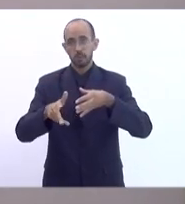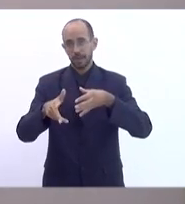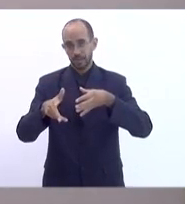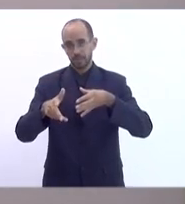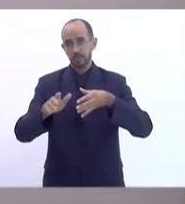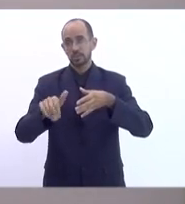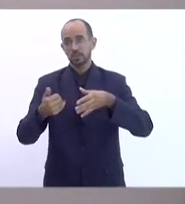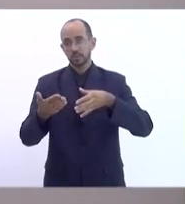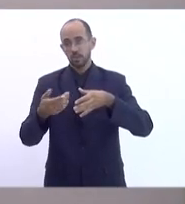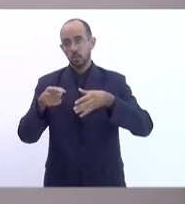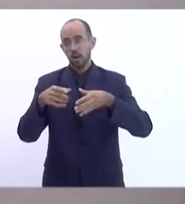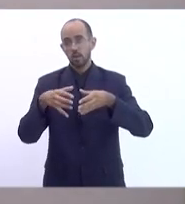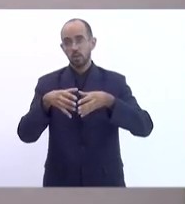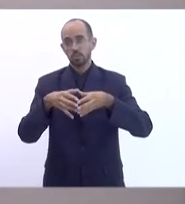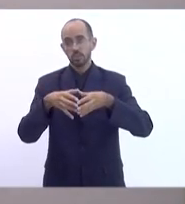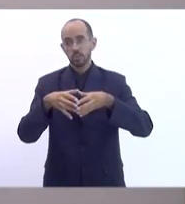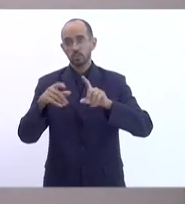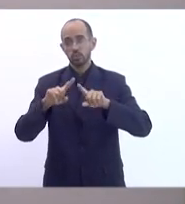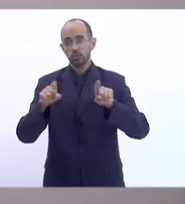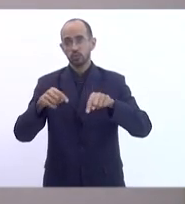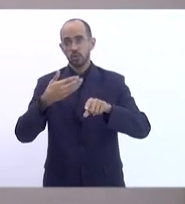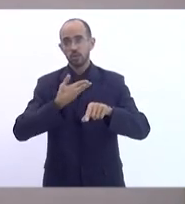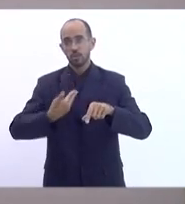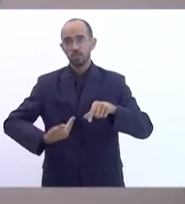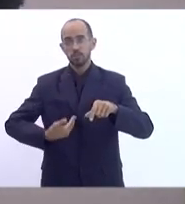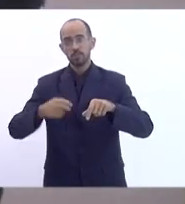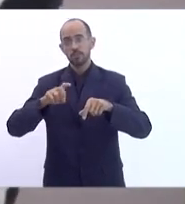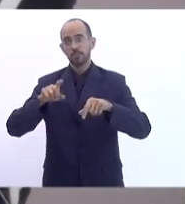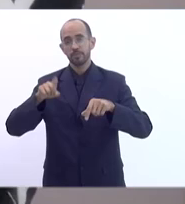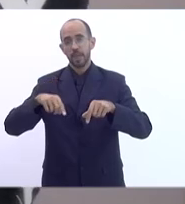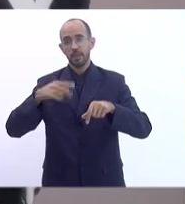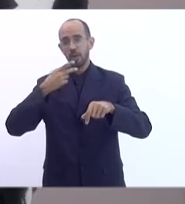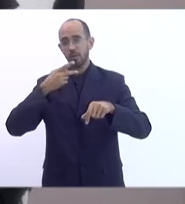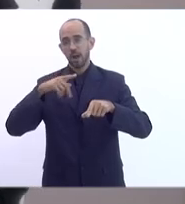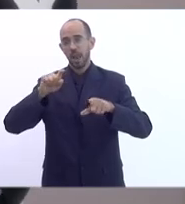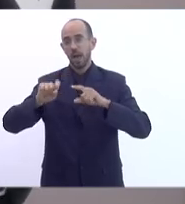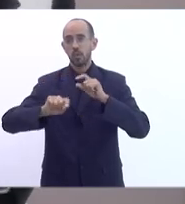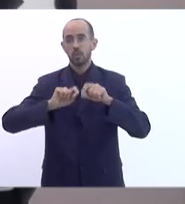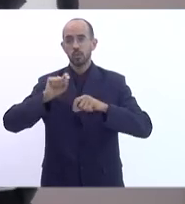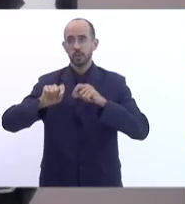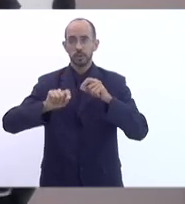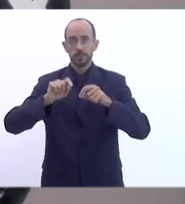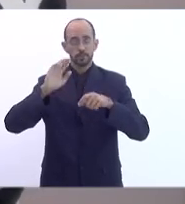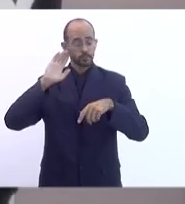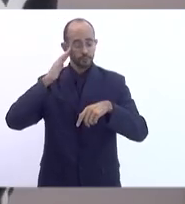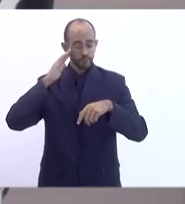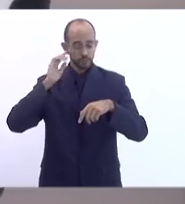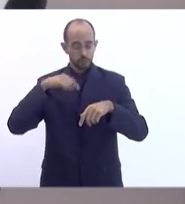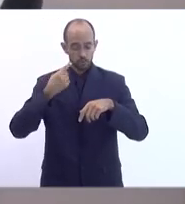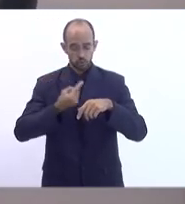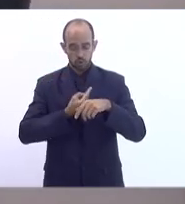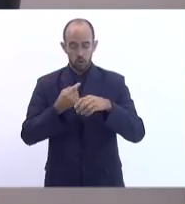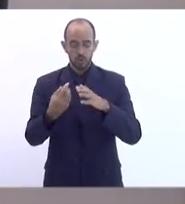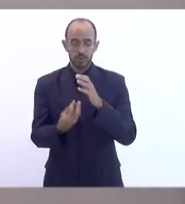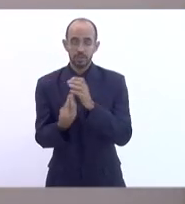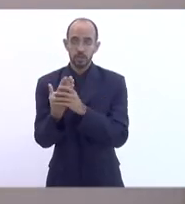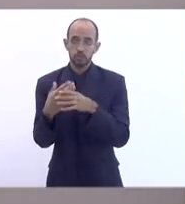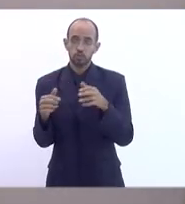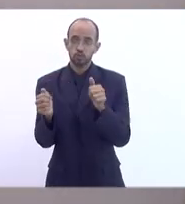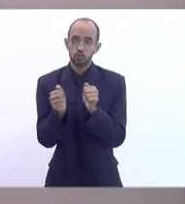então a comissão c2po sempre vai dar né através entendimento de nós construímos